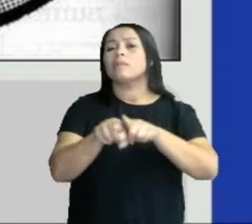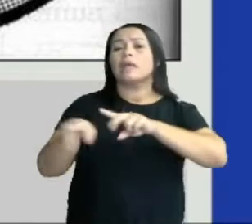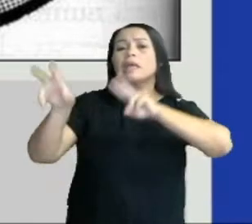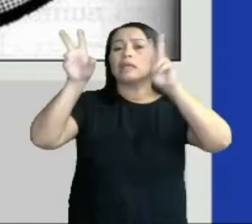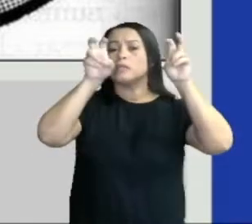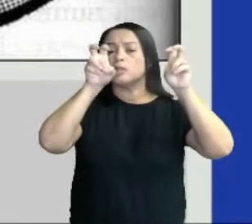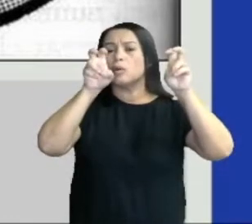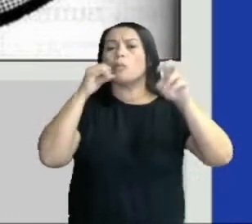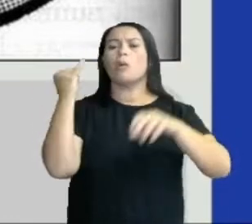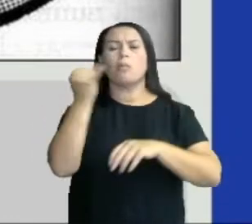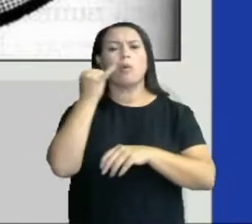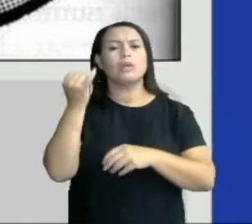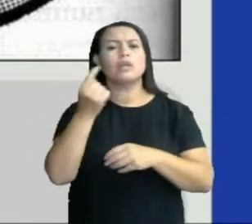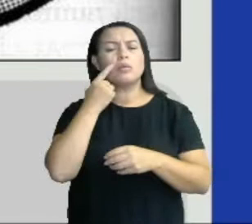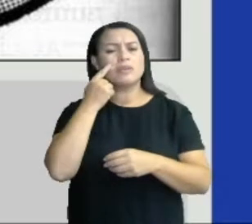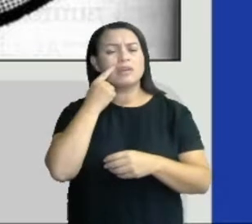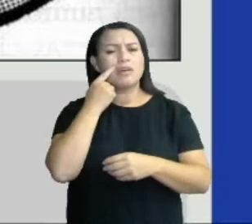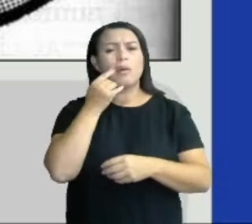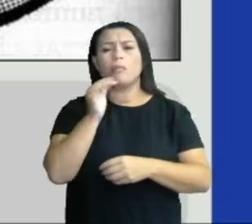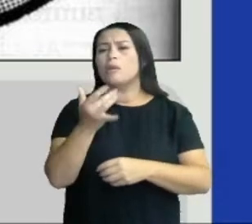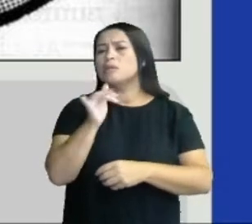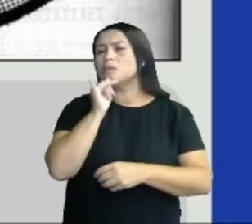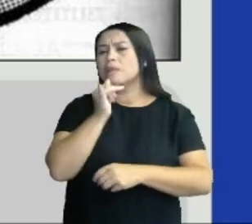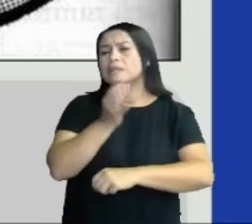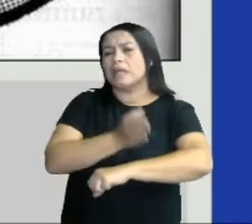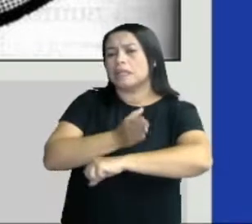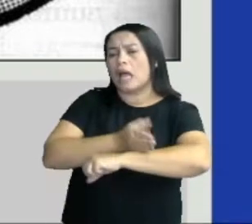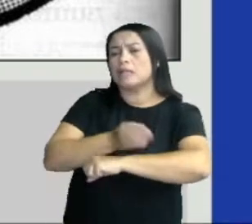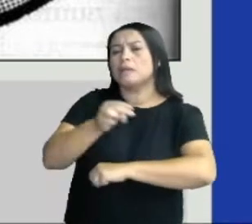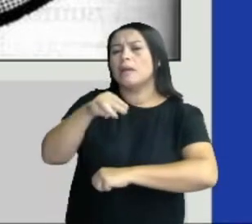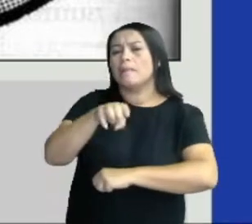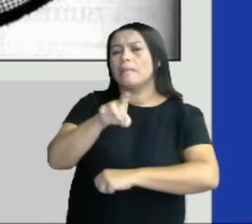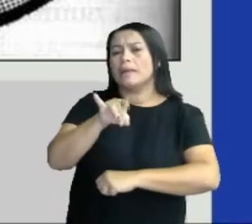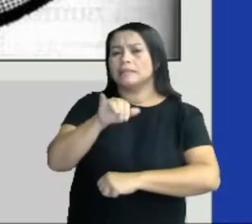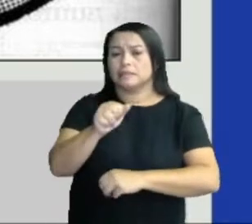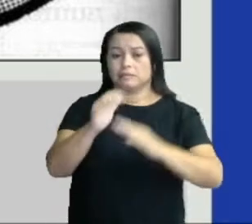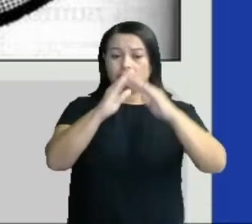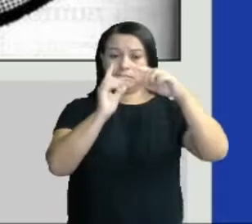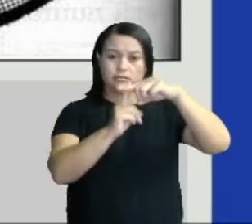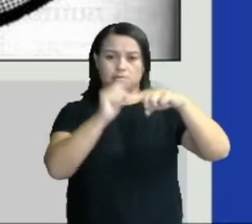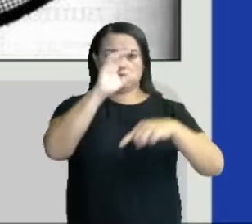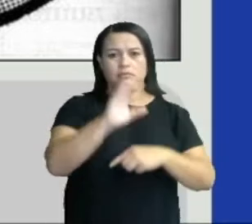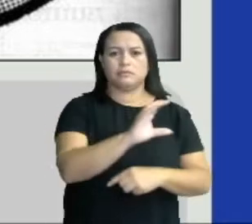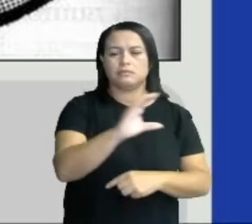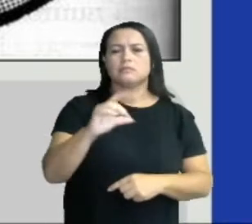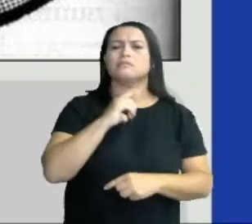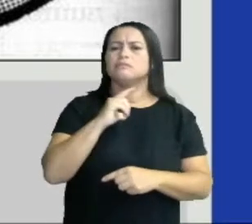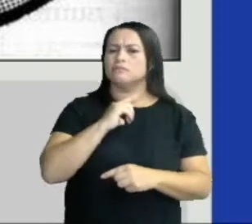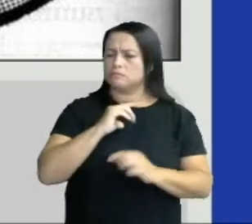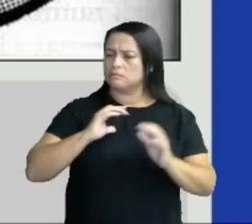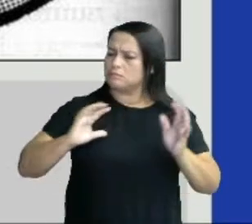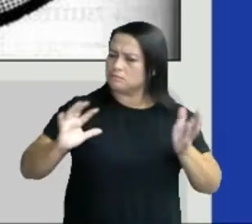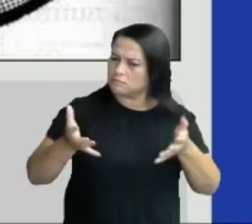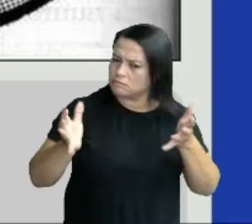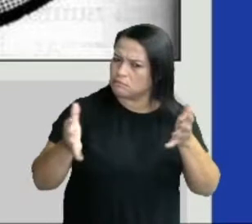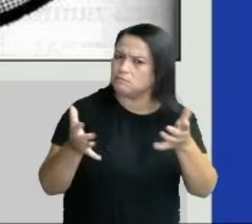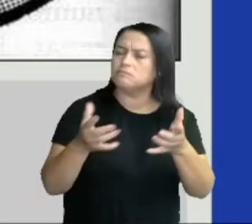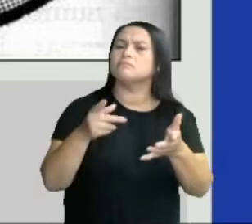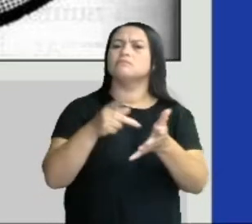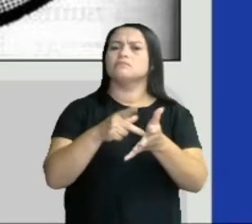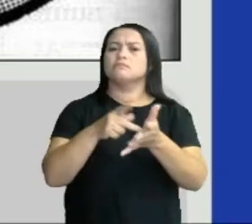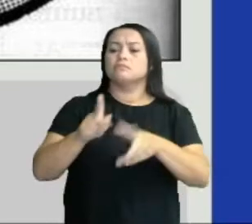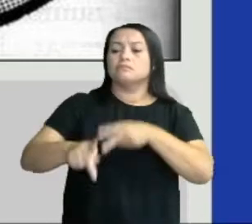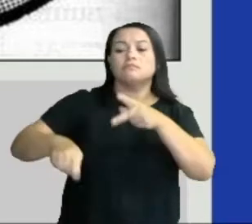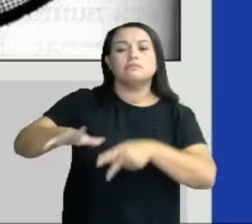da cartografia no contexto da Idade Média, né? A gente sabe que o período da Idade Média, a Igreja Católica exercia grande influência sobre a população de um modo